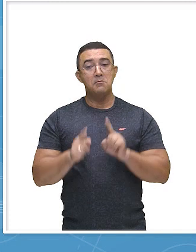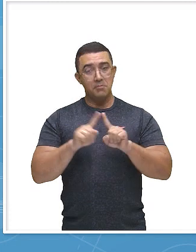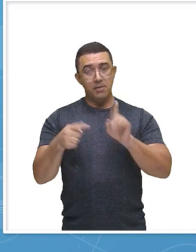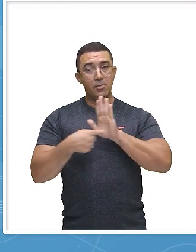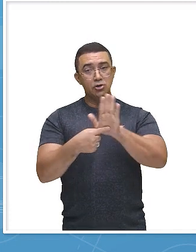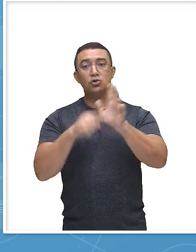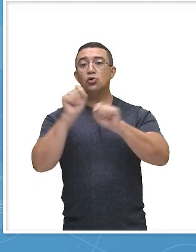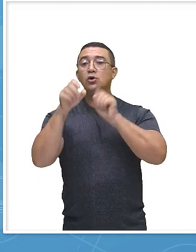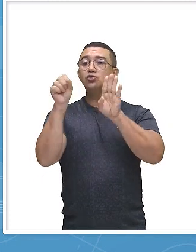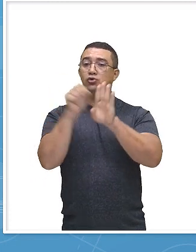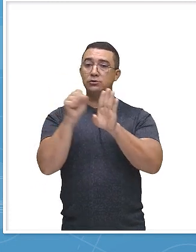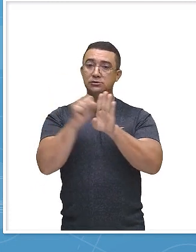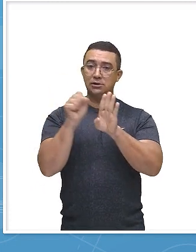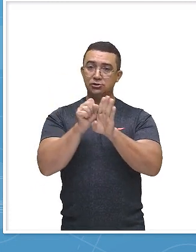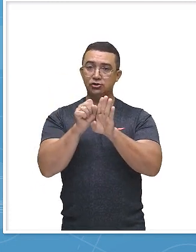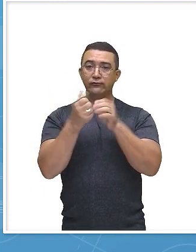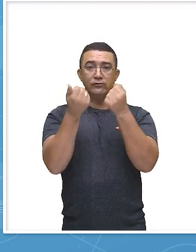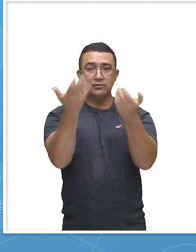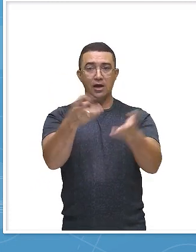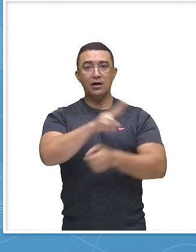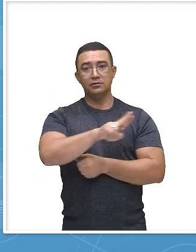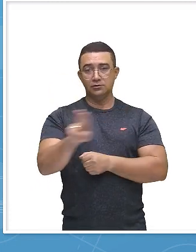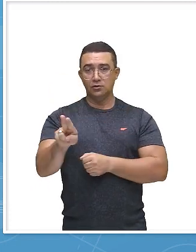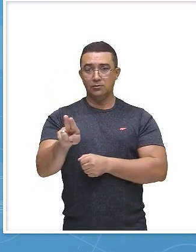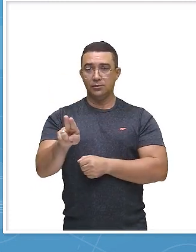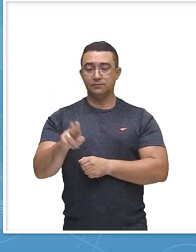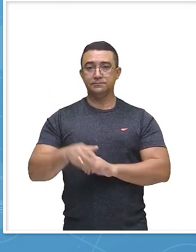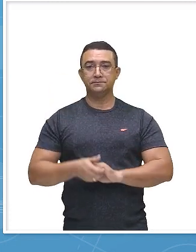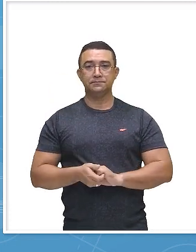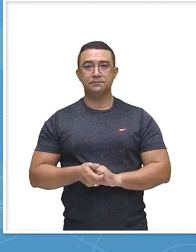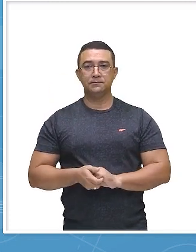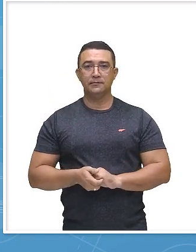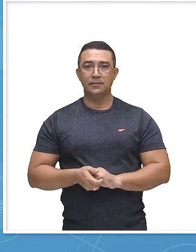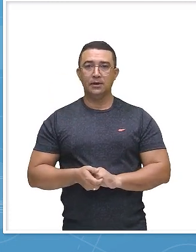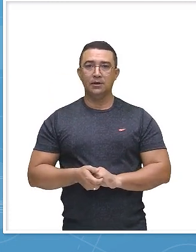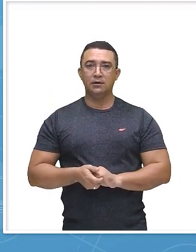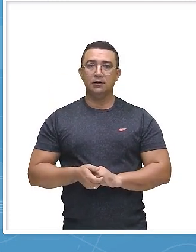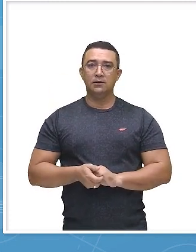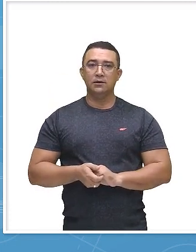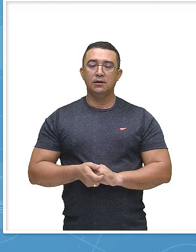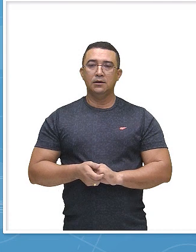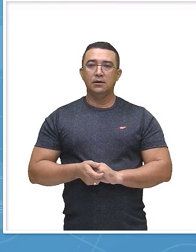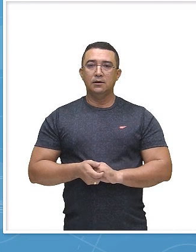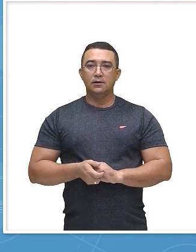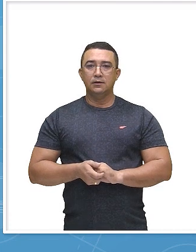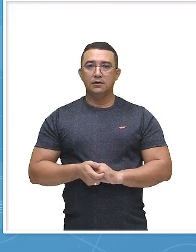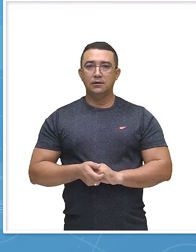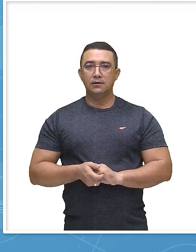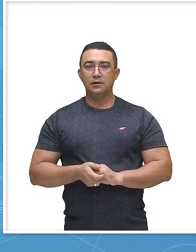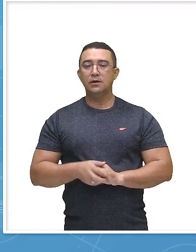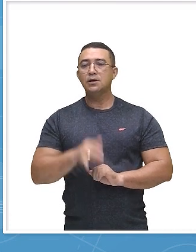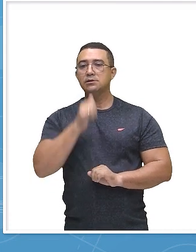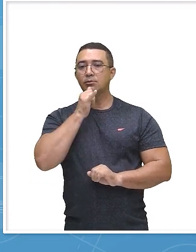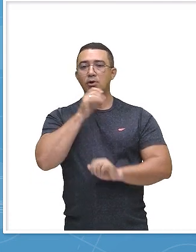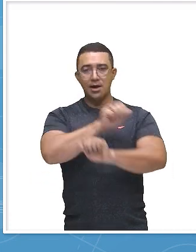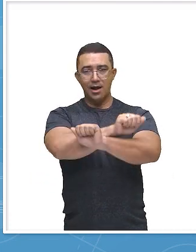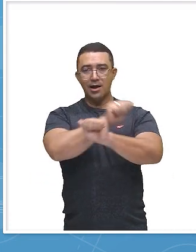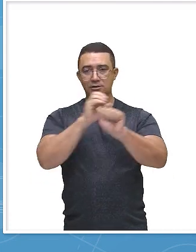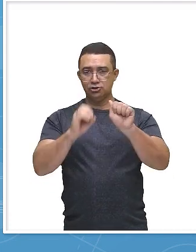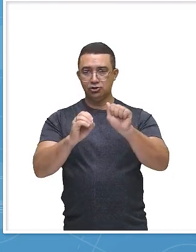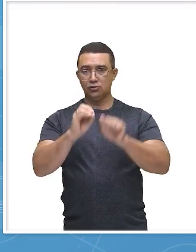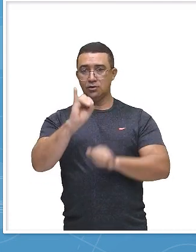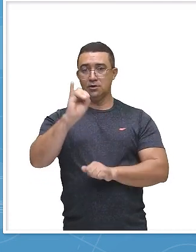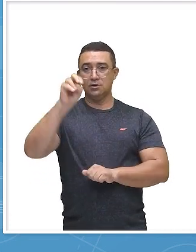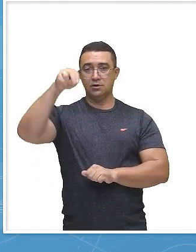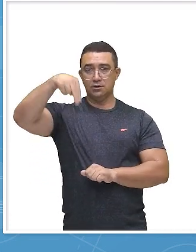está nomeando, está atribuindo um nome a uma palavra e o artigo indefinido está nomeando